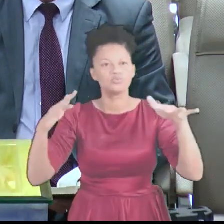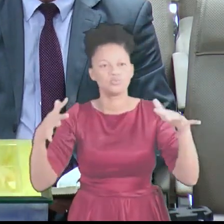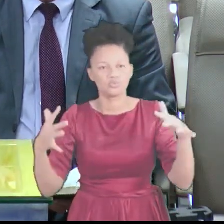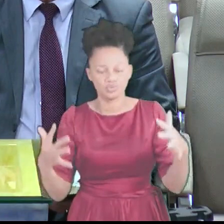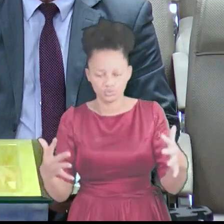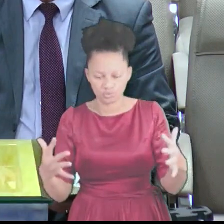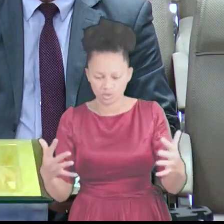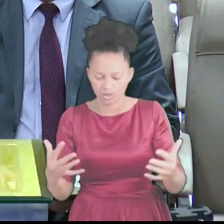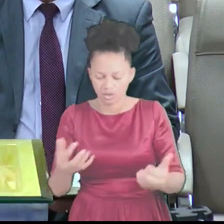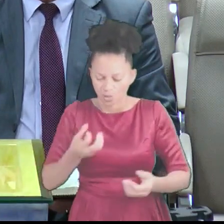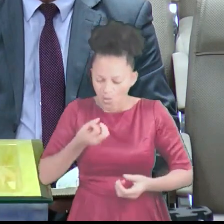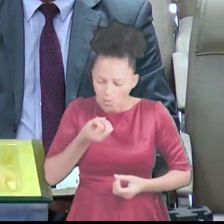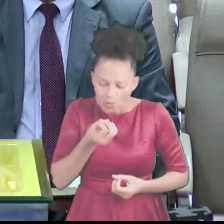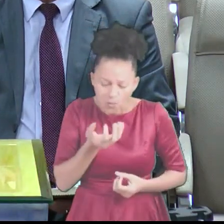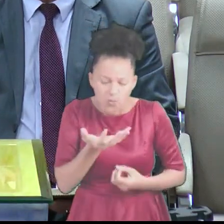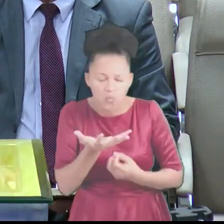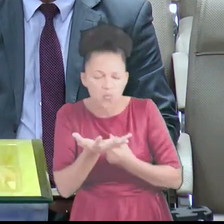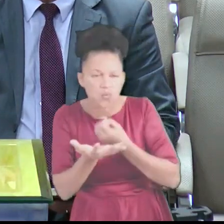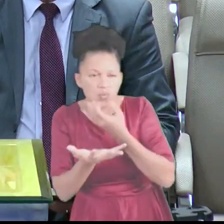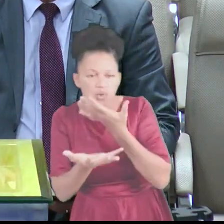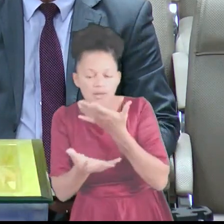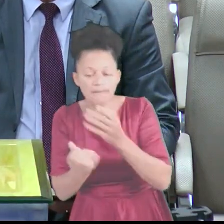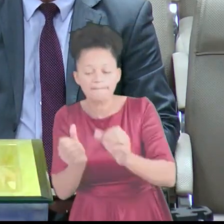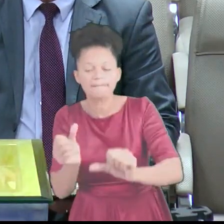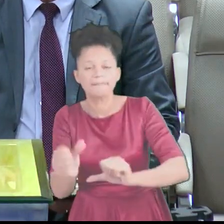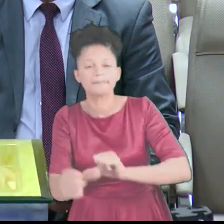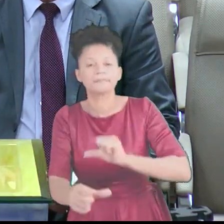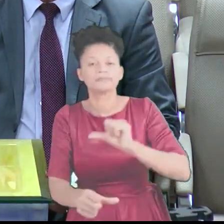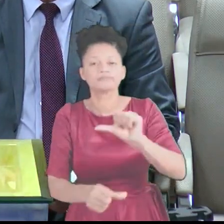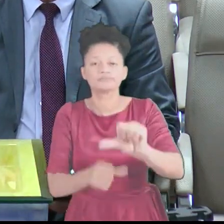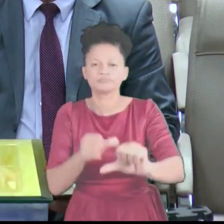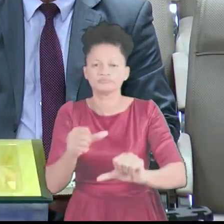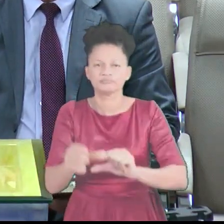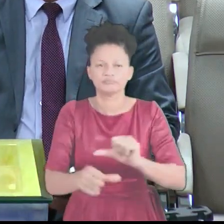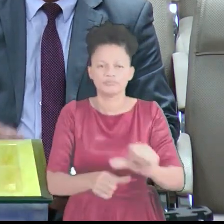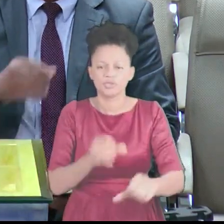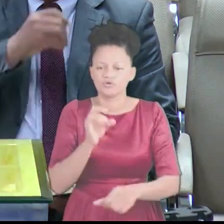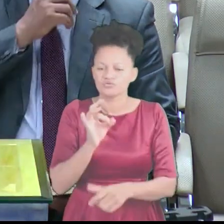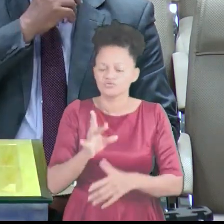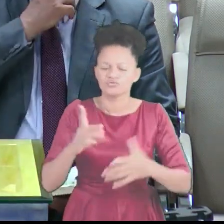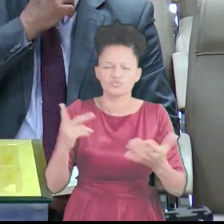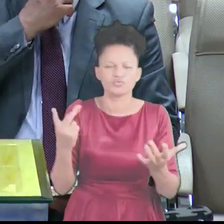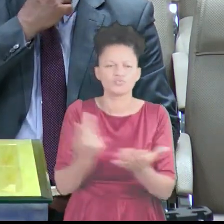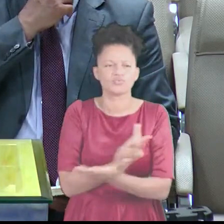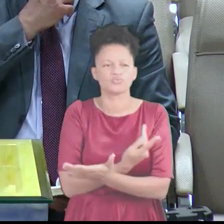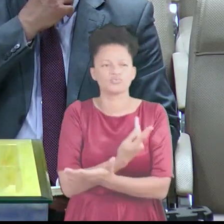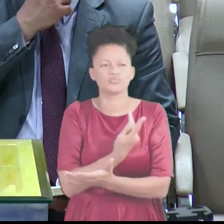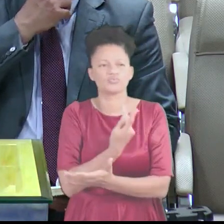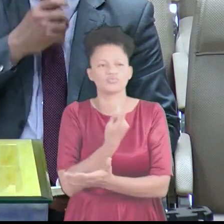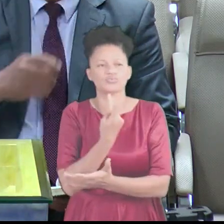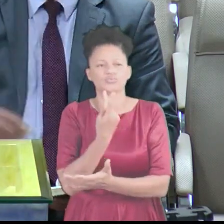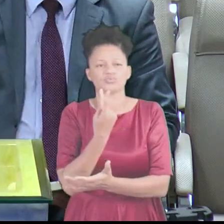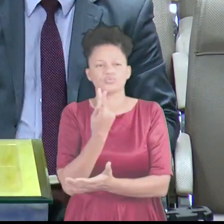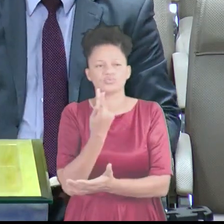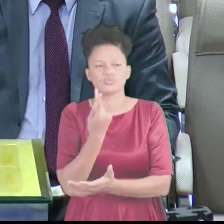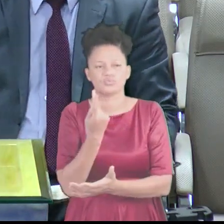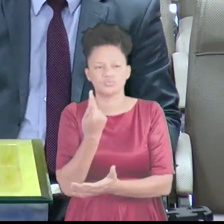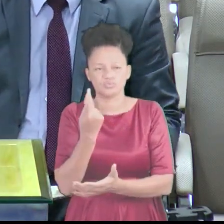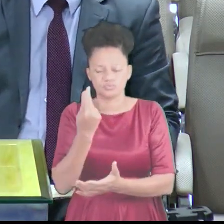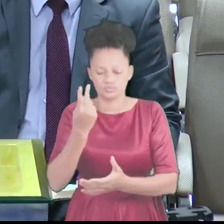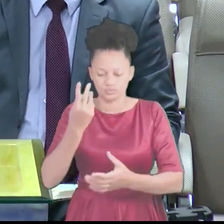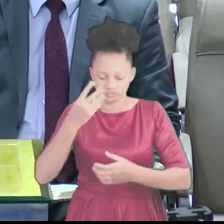e sopra aqui dentro, porque mudança só acontece